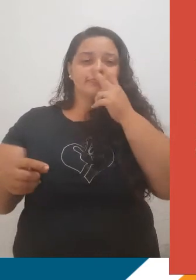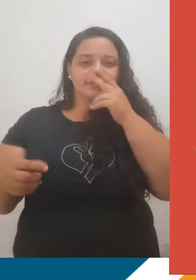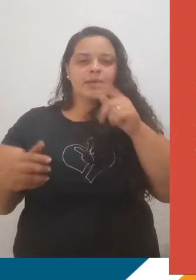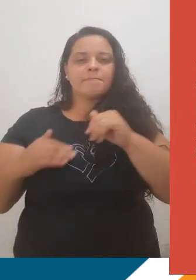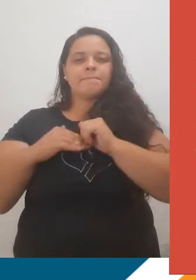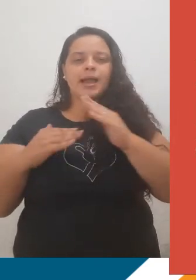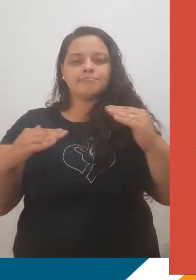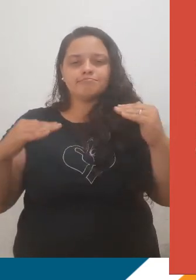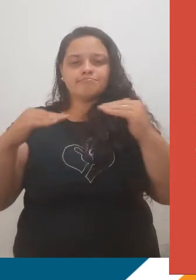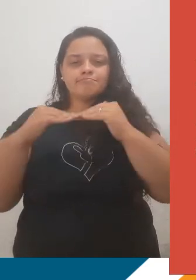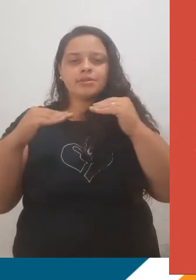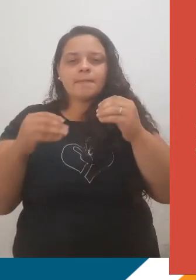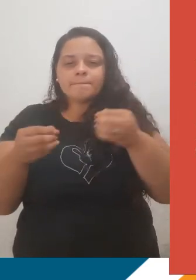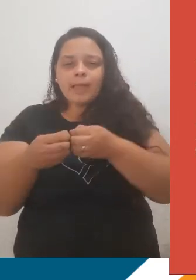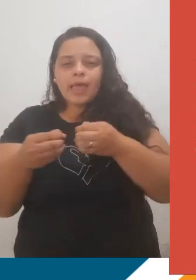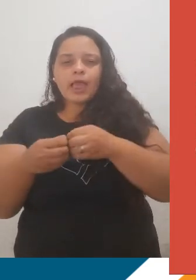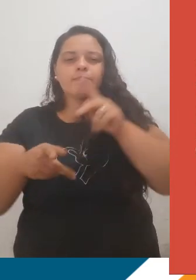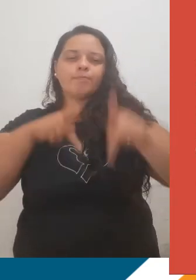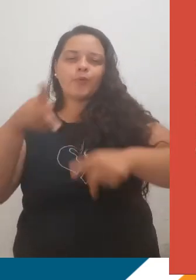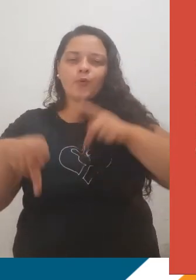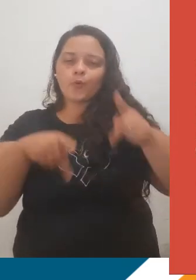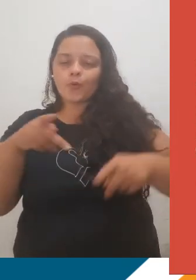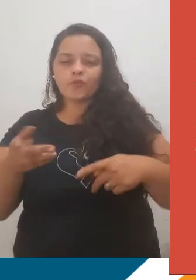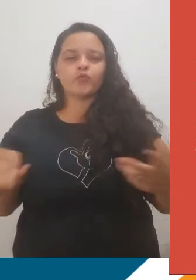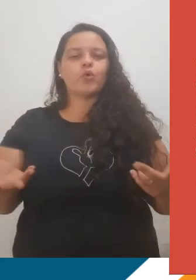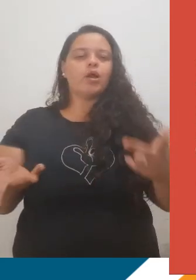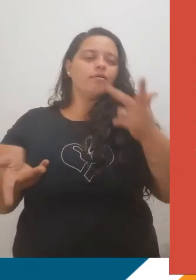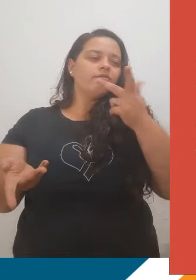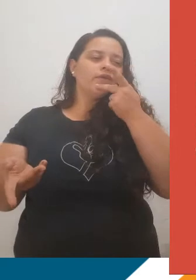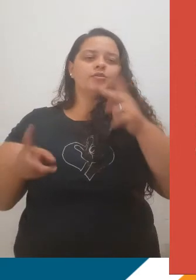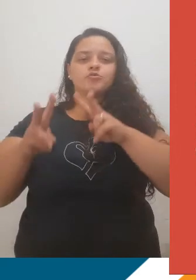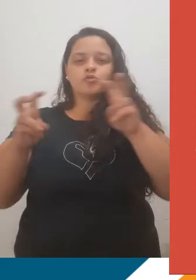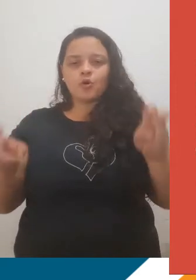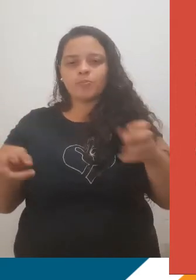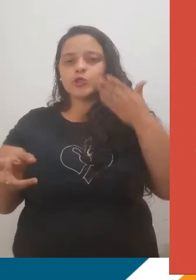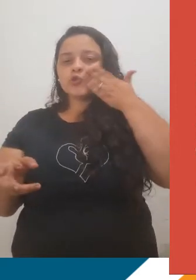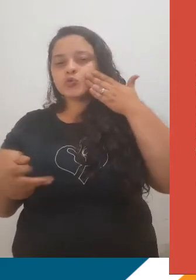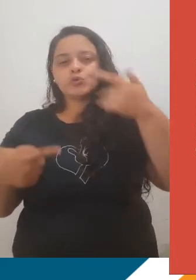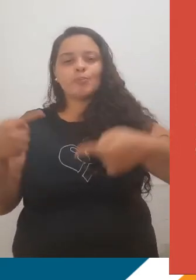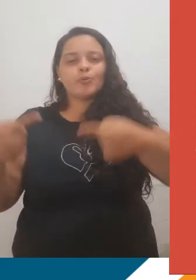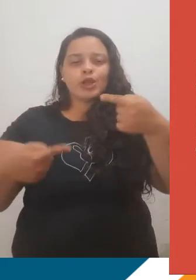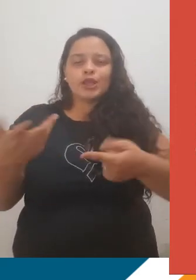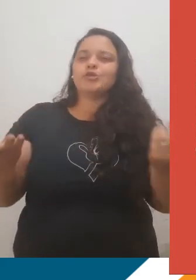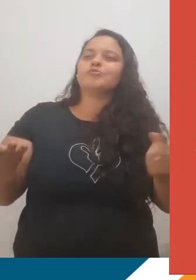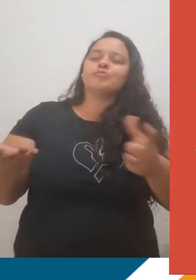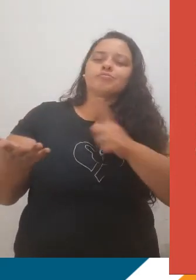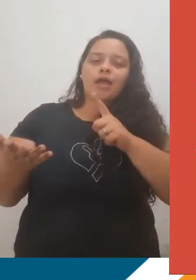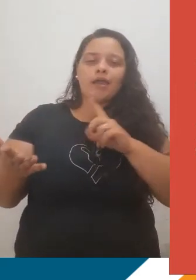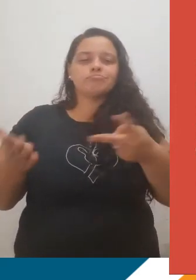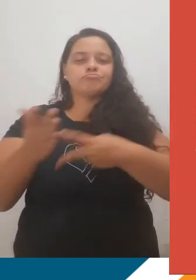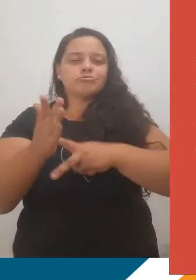aproximação com o povo, na criação de um discurso político muito forte, que tem uma aproximação com os sindicatos. Além